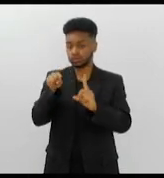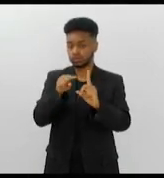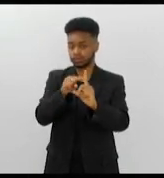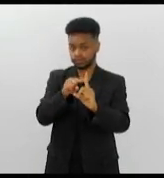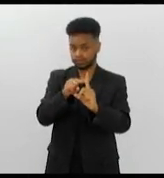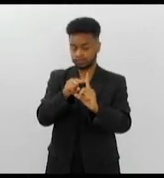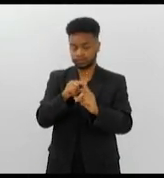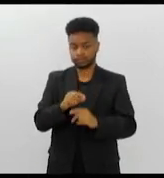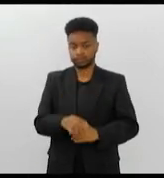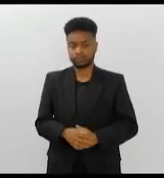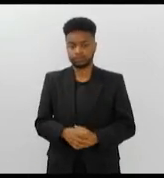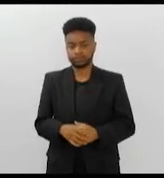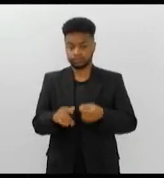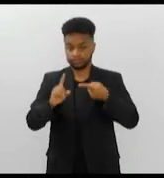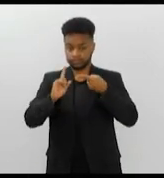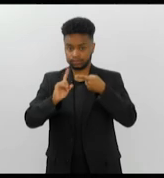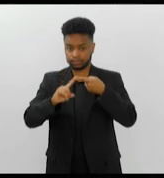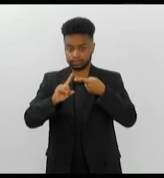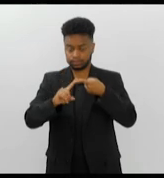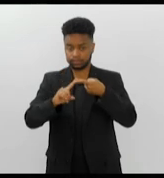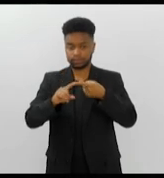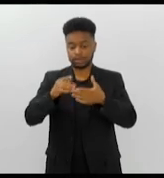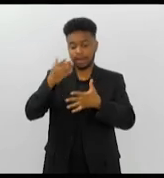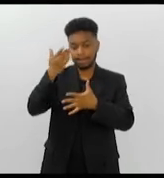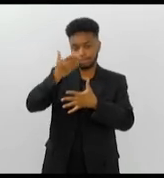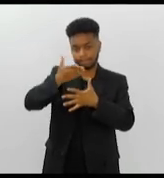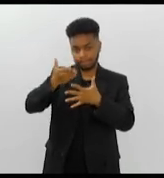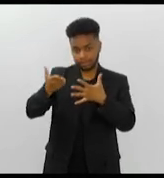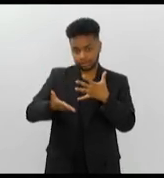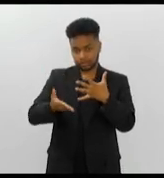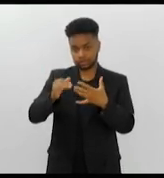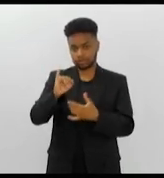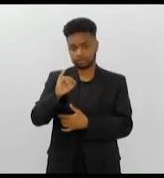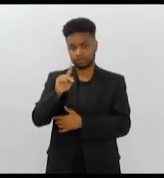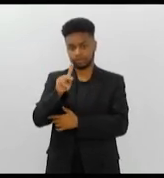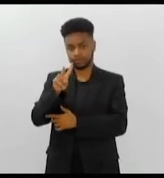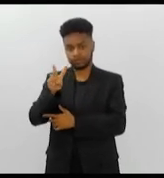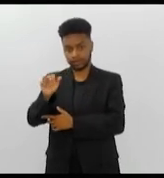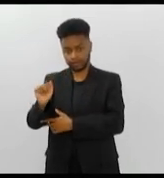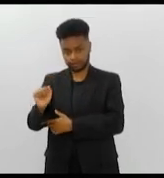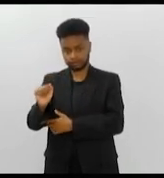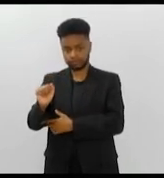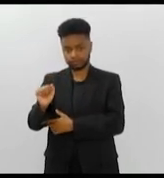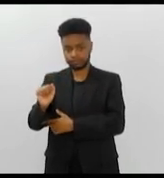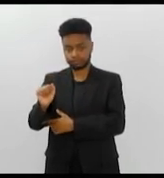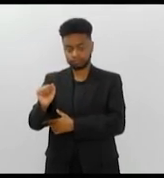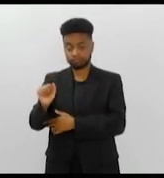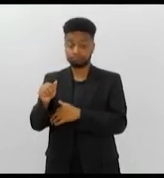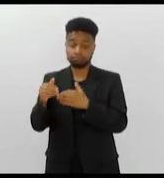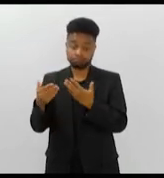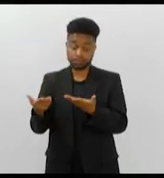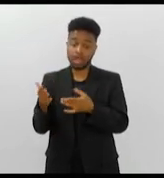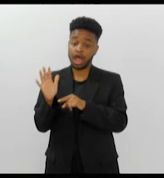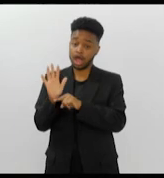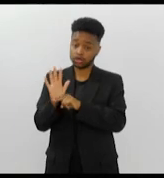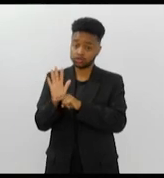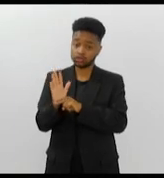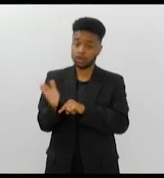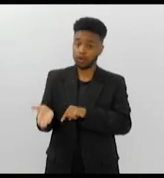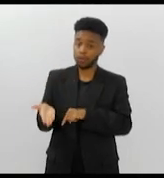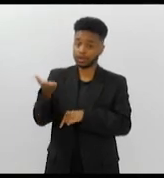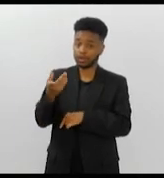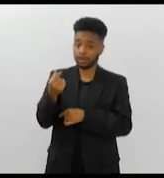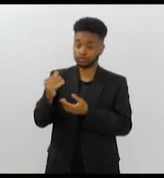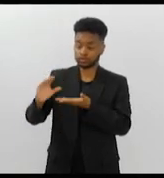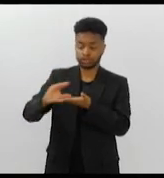finalidades o parcelamento do IPVA e seria bom para aumentar a arrecadação